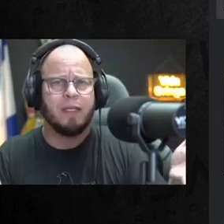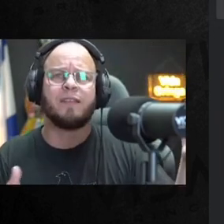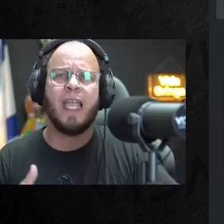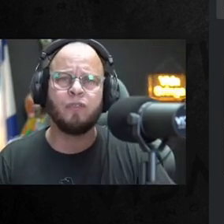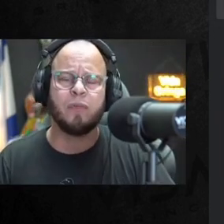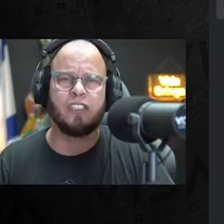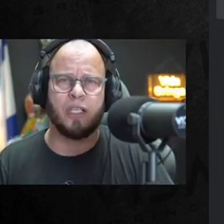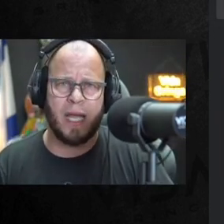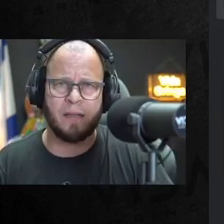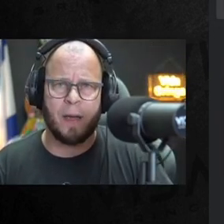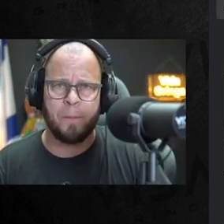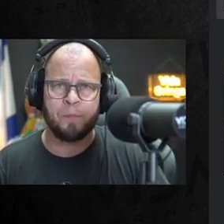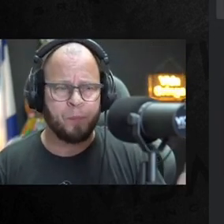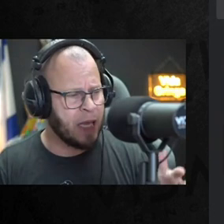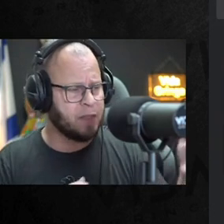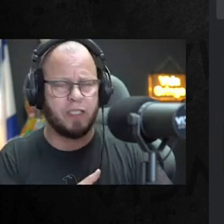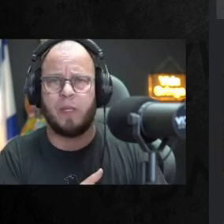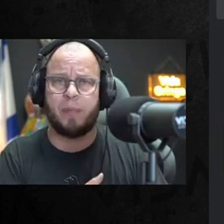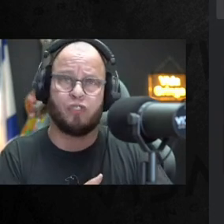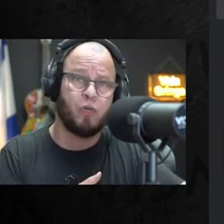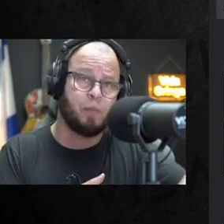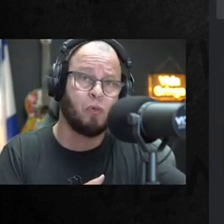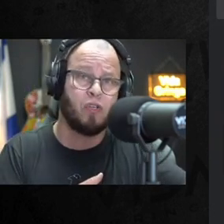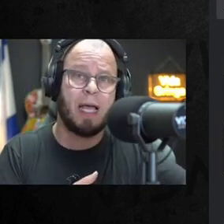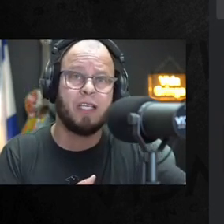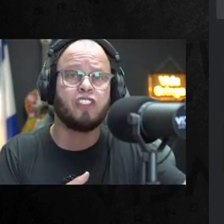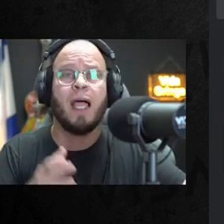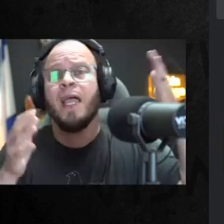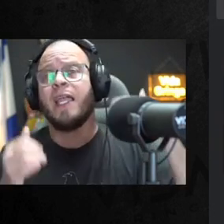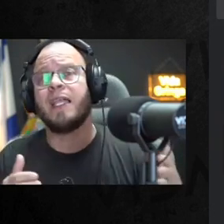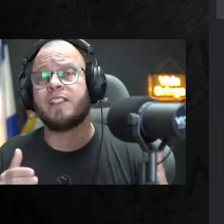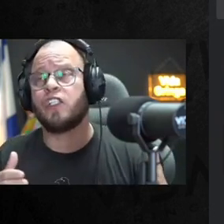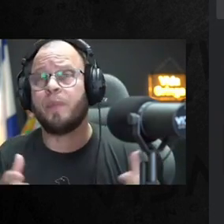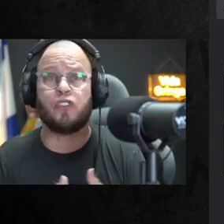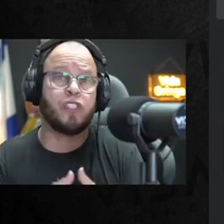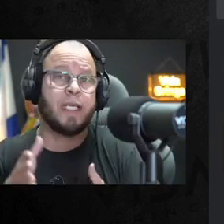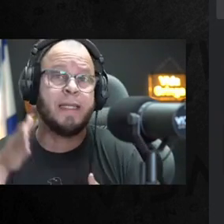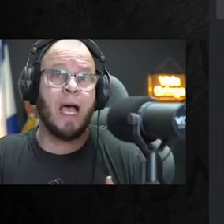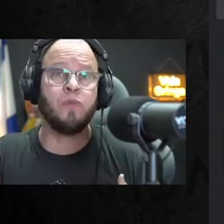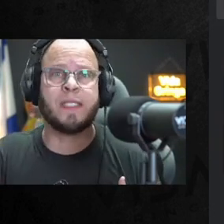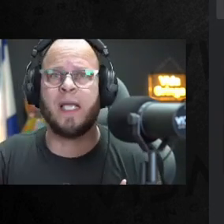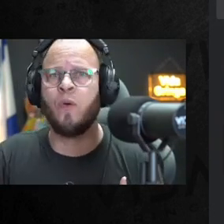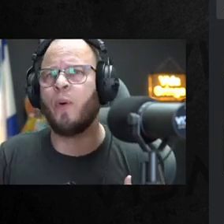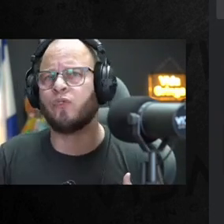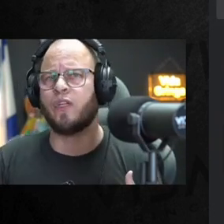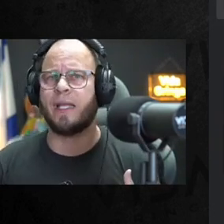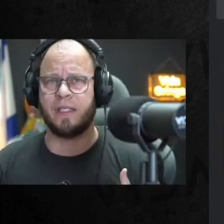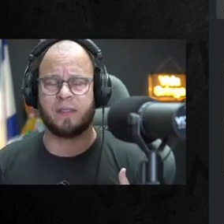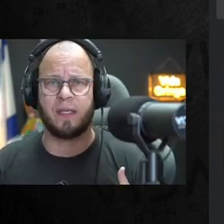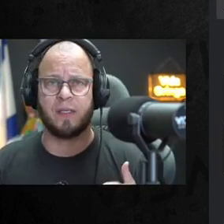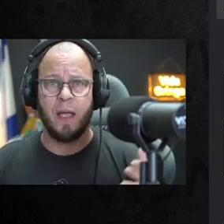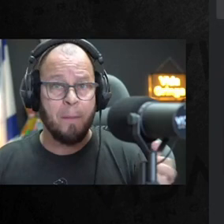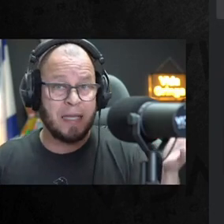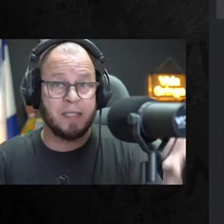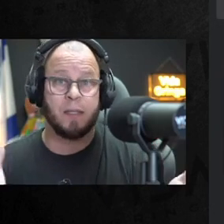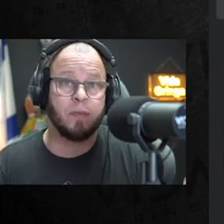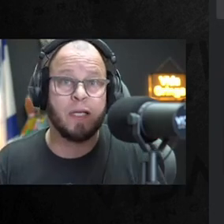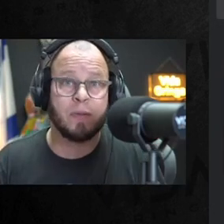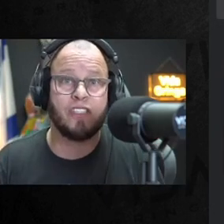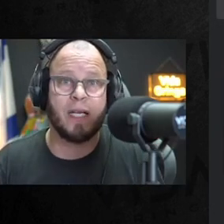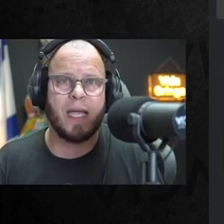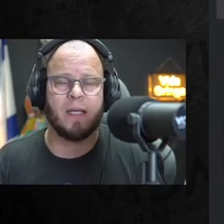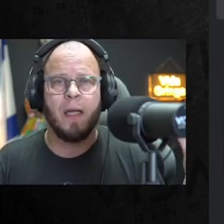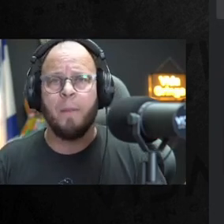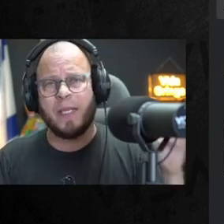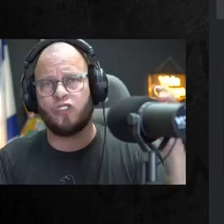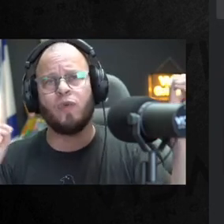exemplo, dentro da direita, existem pessoas bolsonaristas e existem pessoas que não são bolsonaristas, mas estão dentro